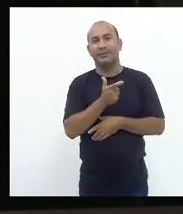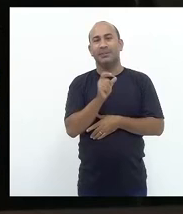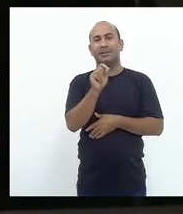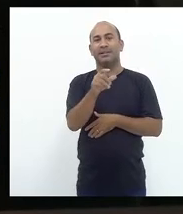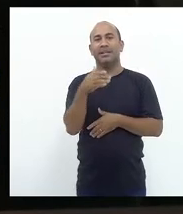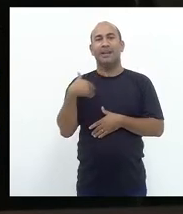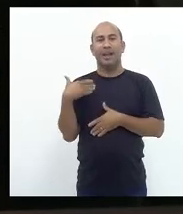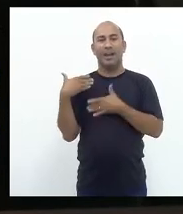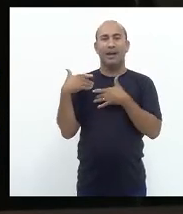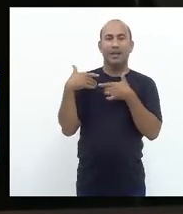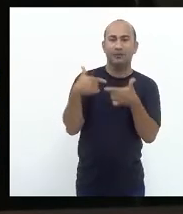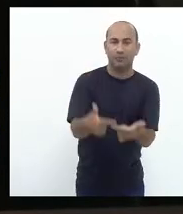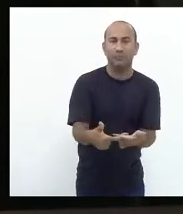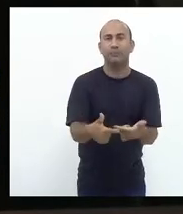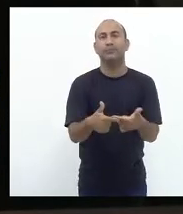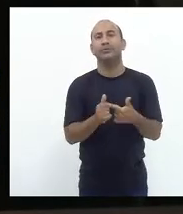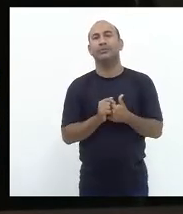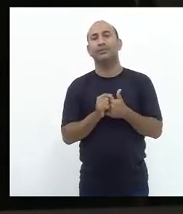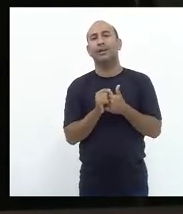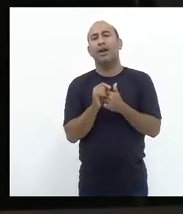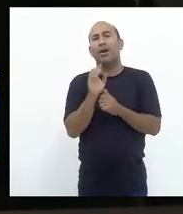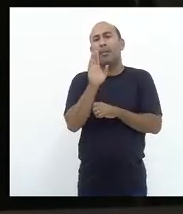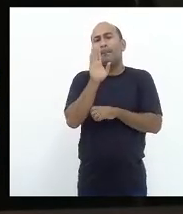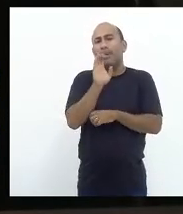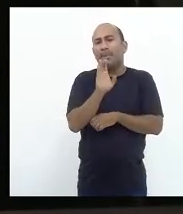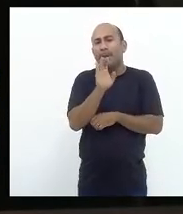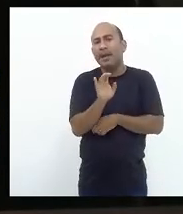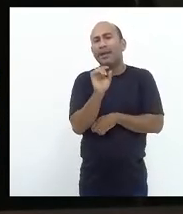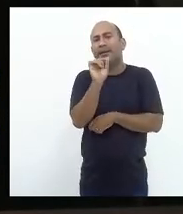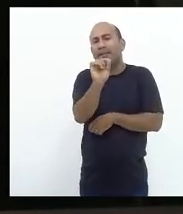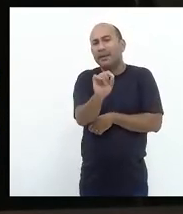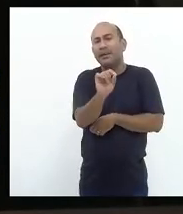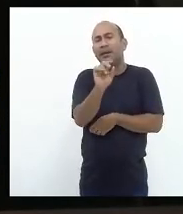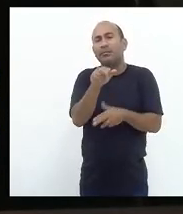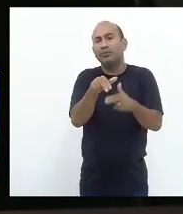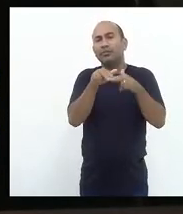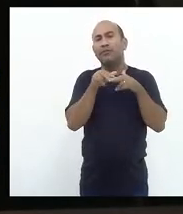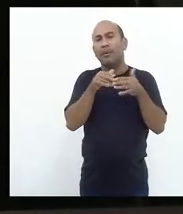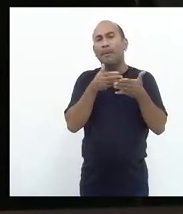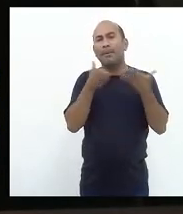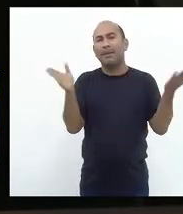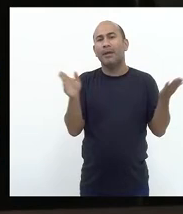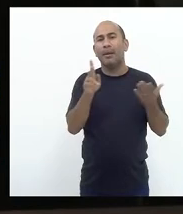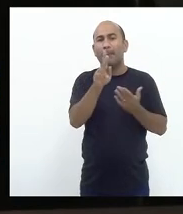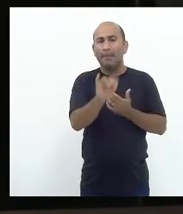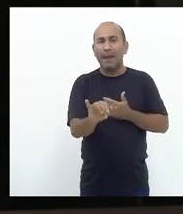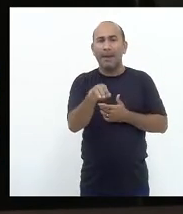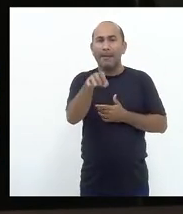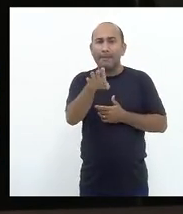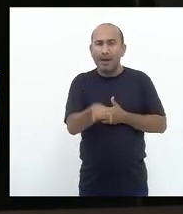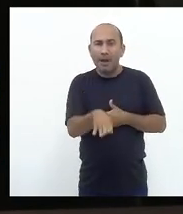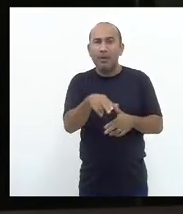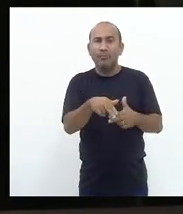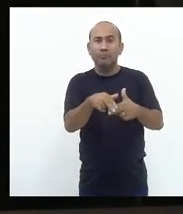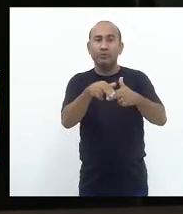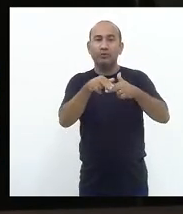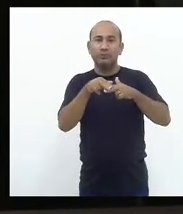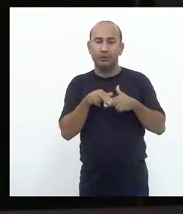na ação, principalmente dos bebês que ficaram órfãos, órfãos pelo